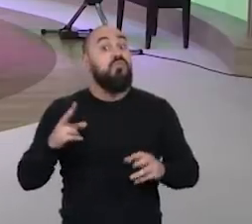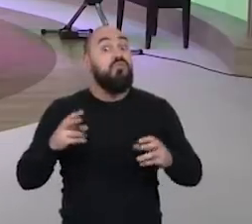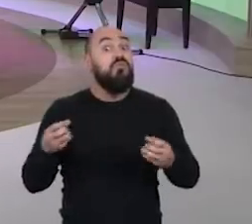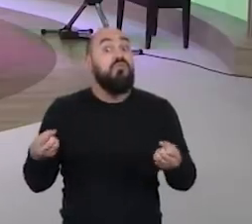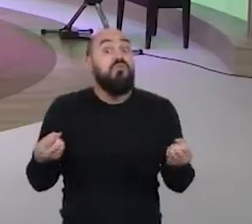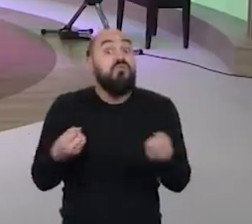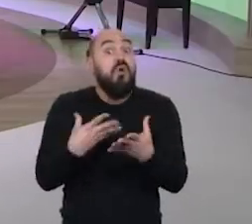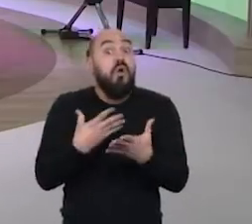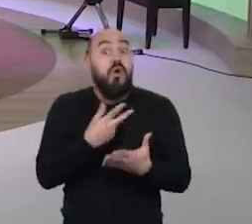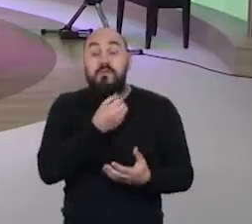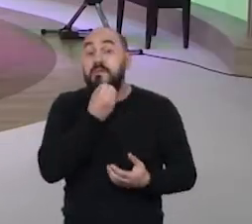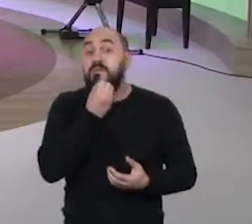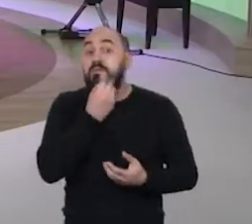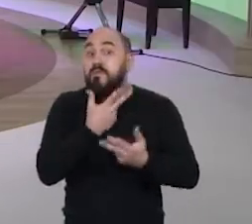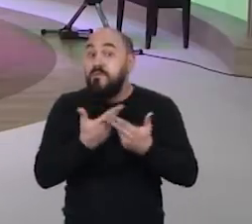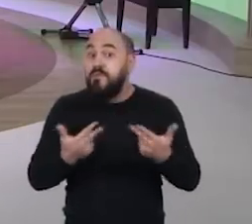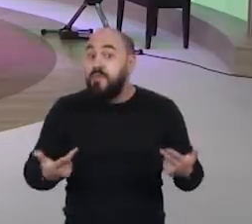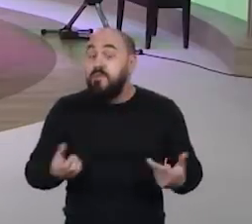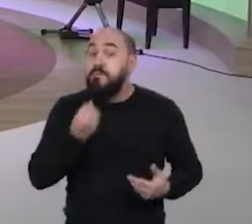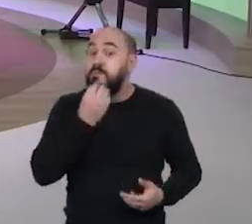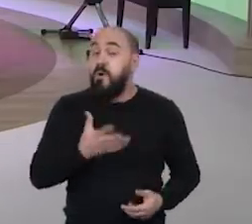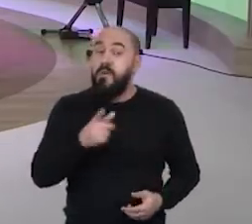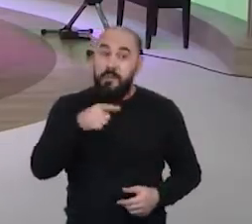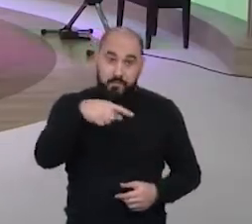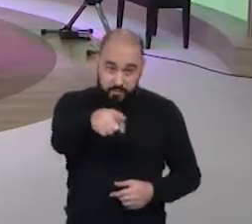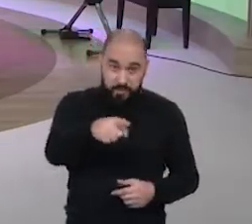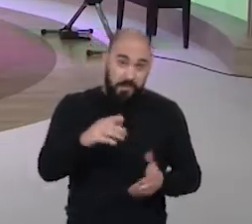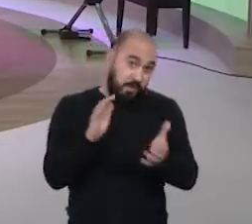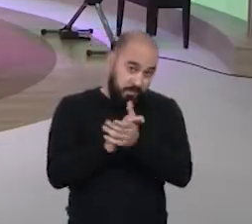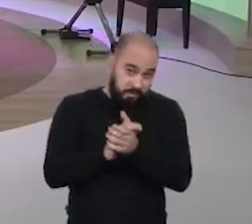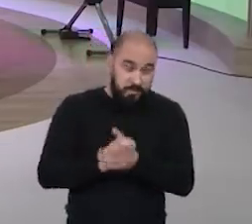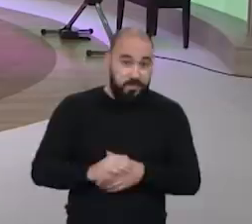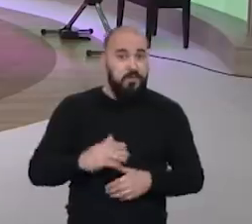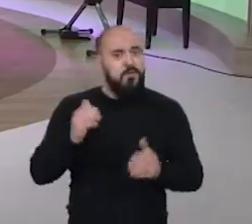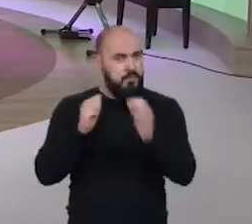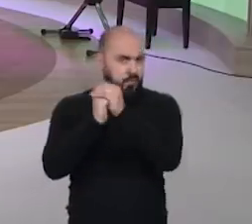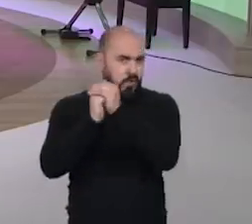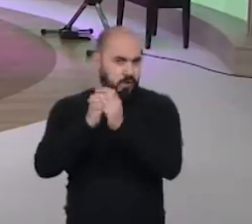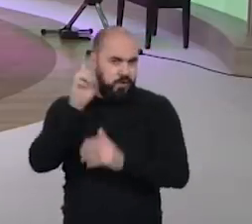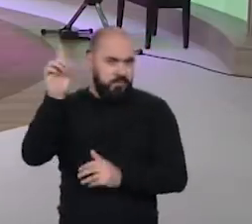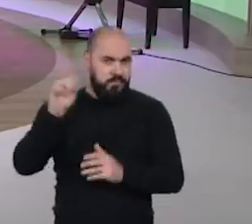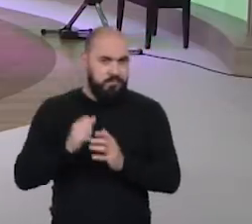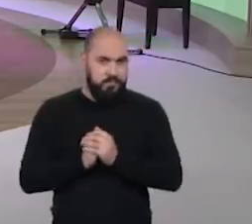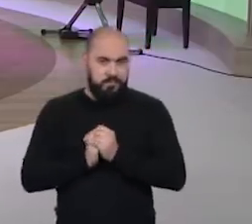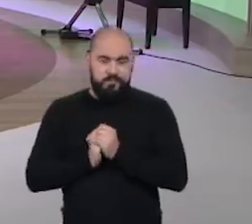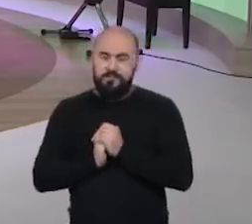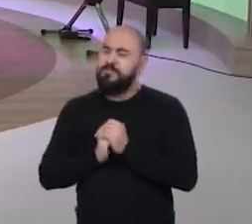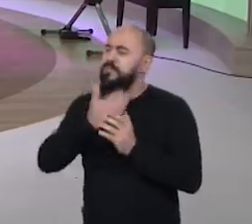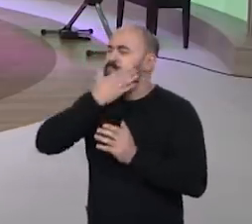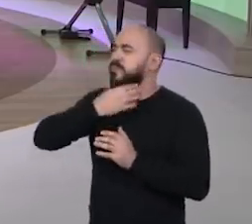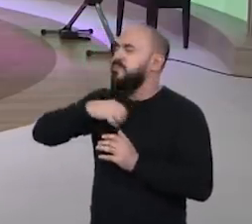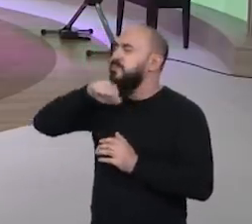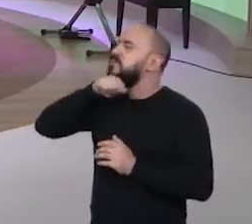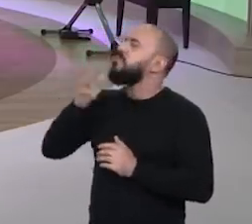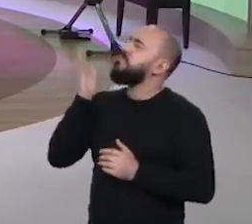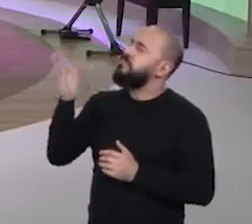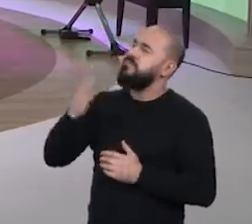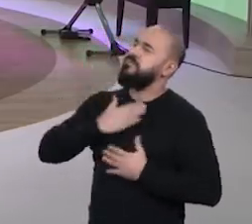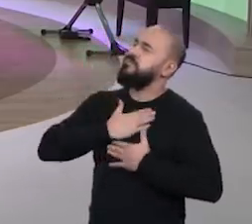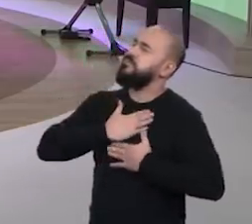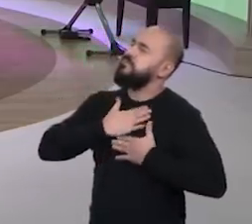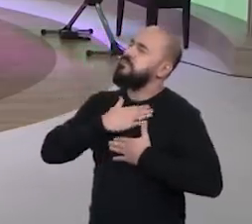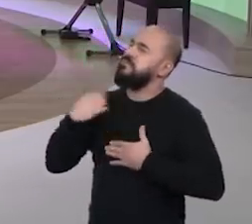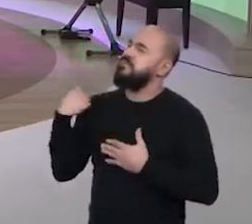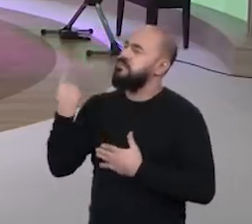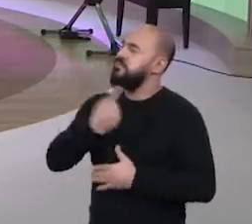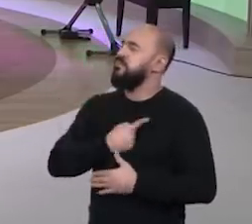sua casa, para o seu casamento, vamos orar, conversar mais uma vez com Deus. Ó Pai querido, nós estamos